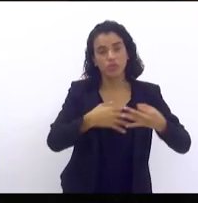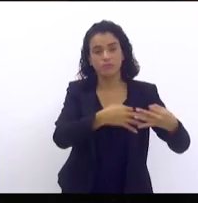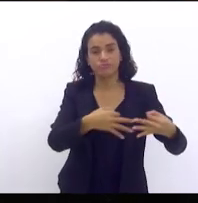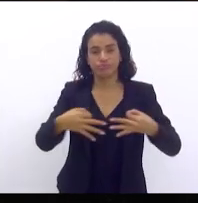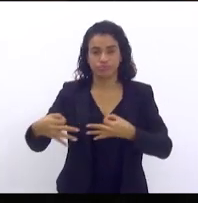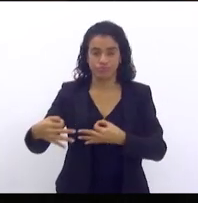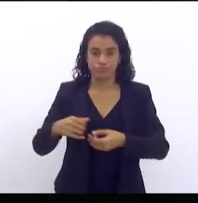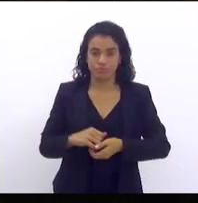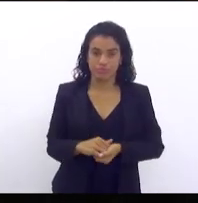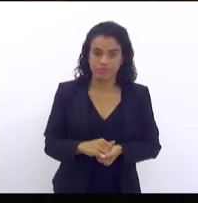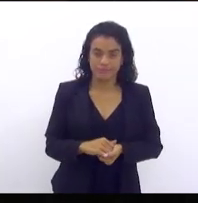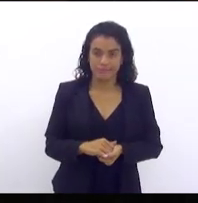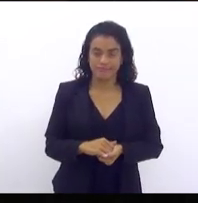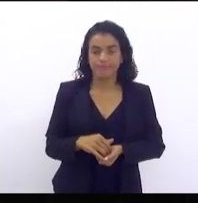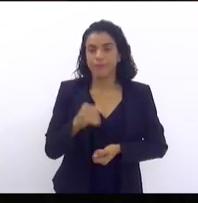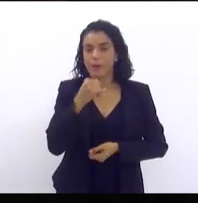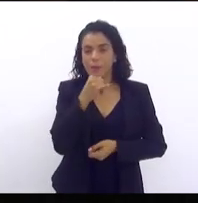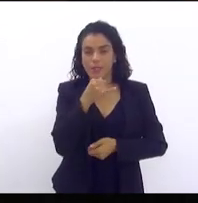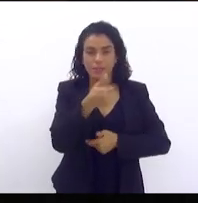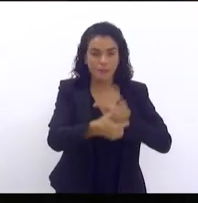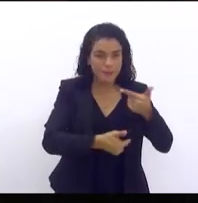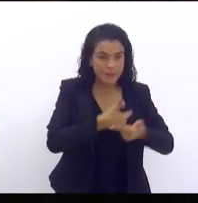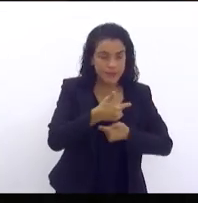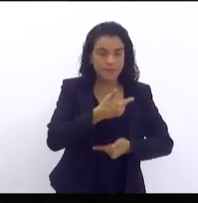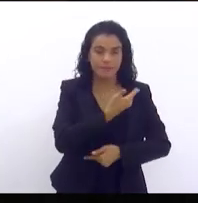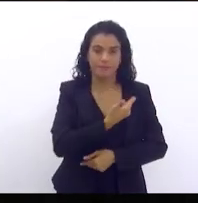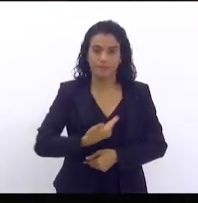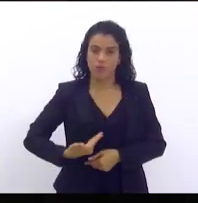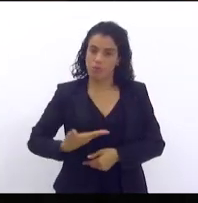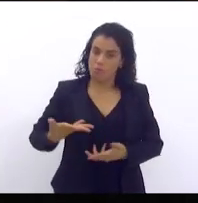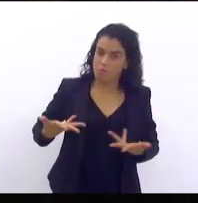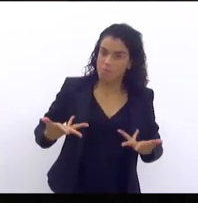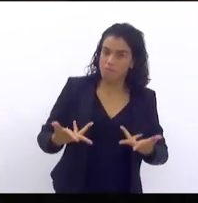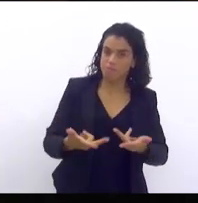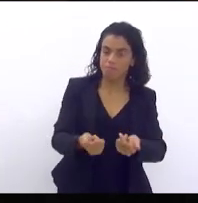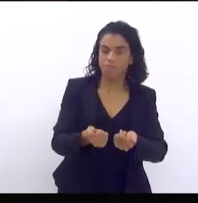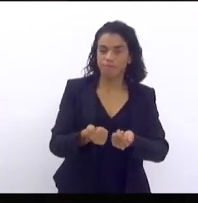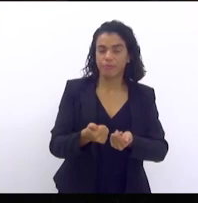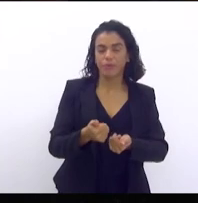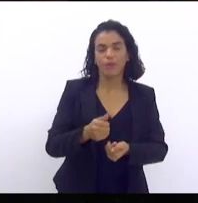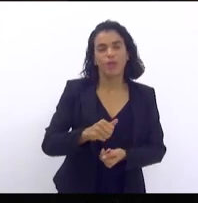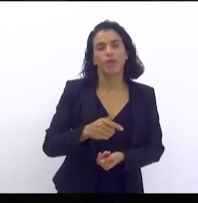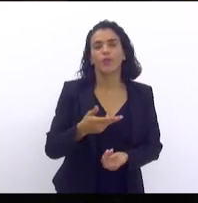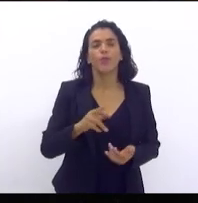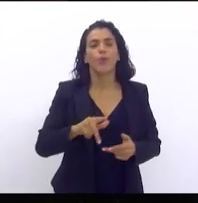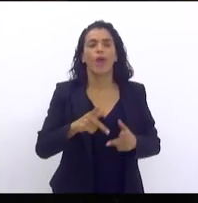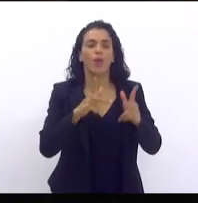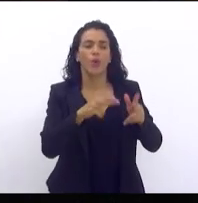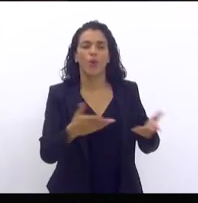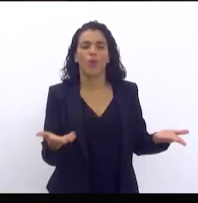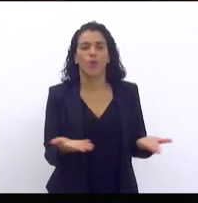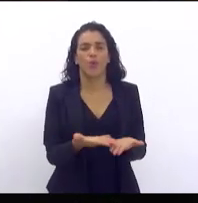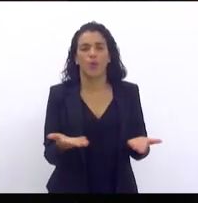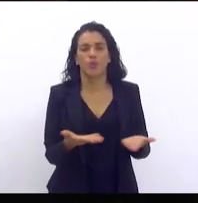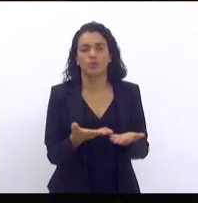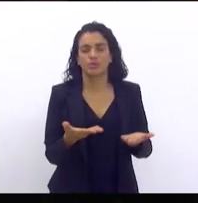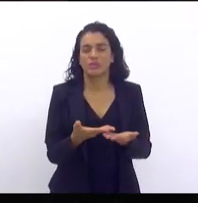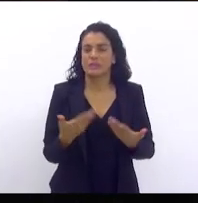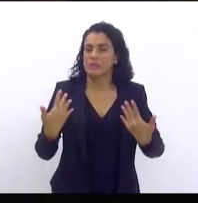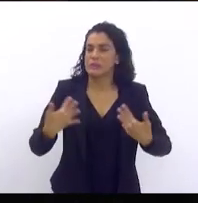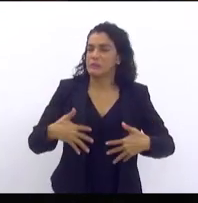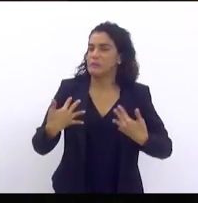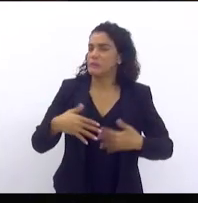corretamente. Esse serviço público possa ser de qualidade, e não como é hoje,